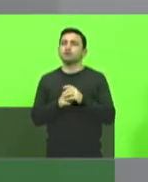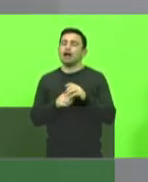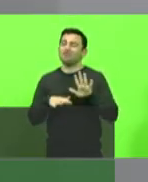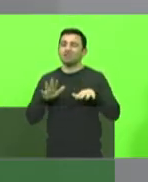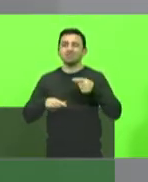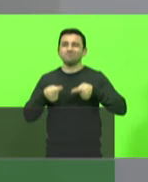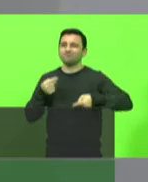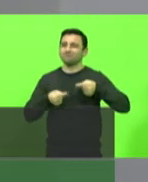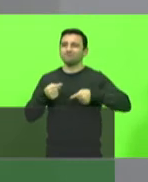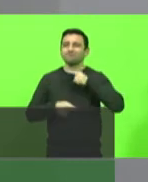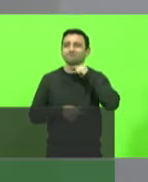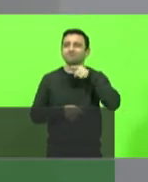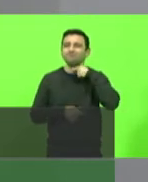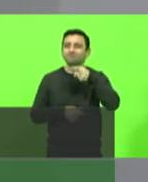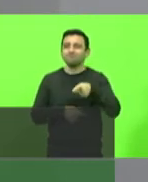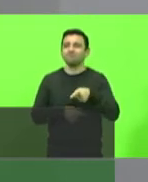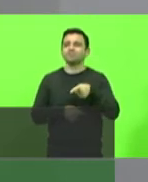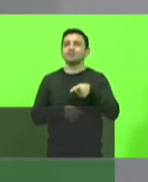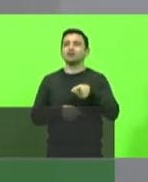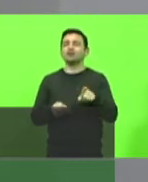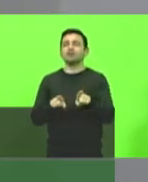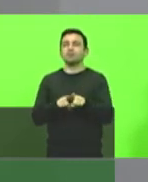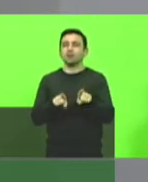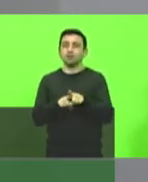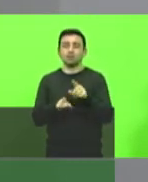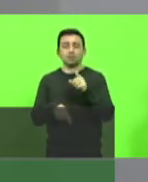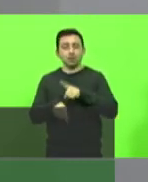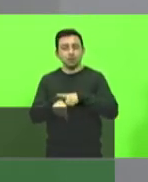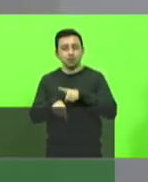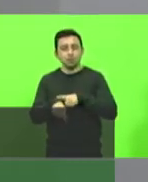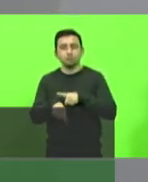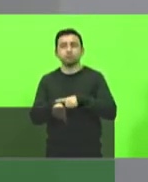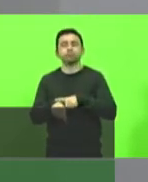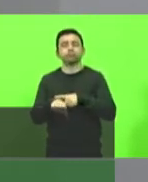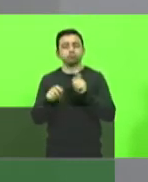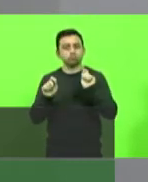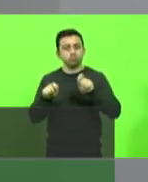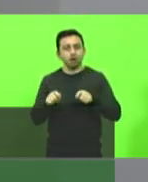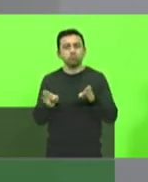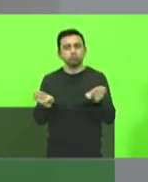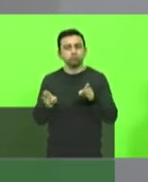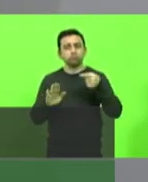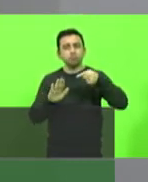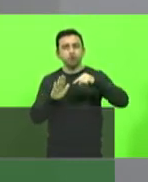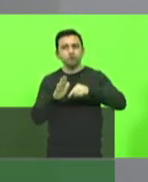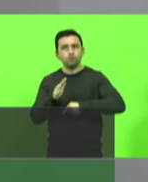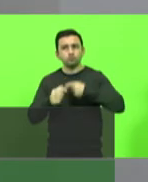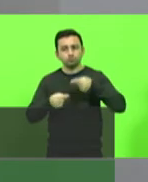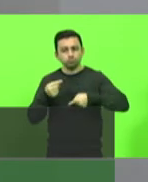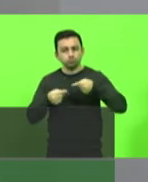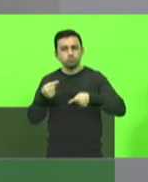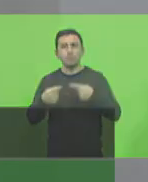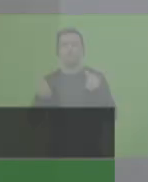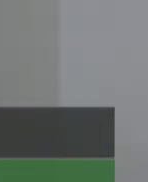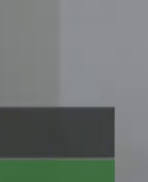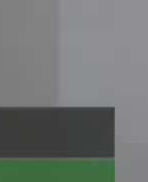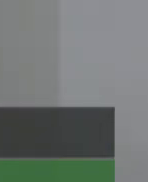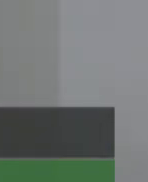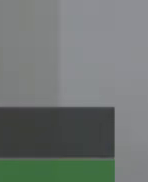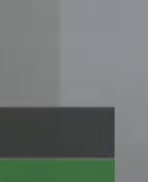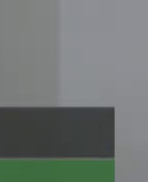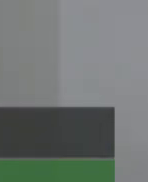e deliberar com o tempo suficiente e debater com profundidade sobre as necessidades